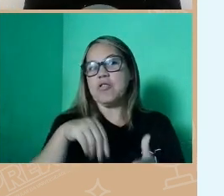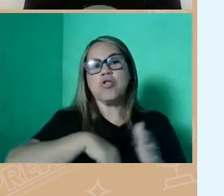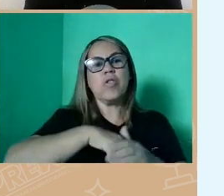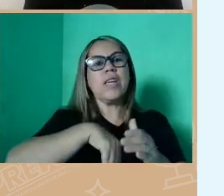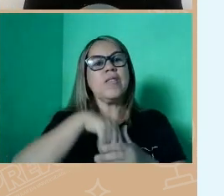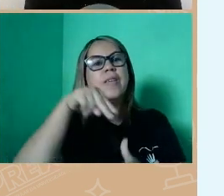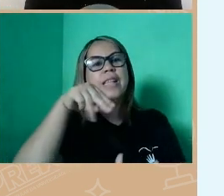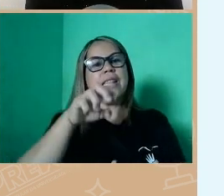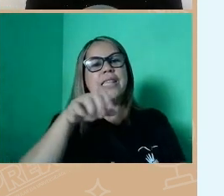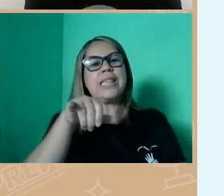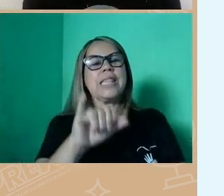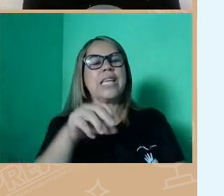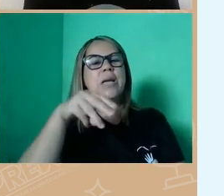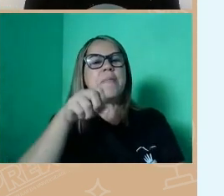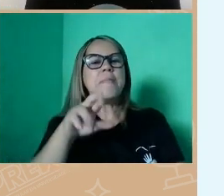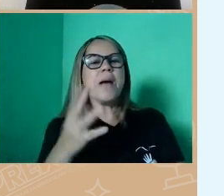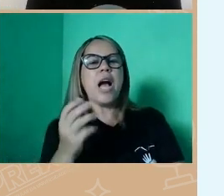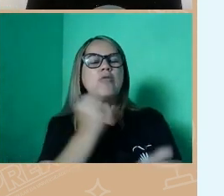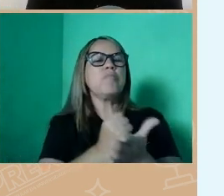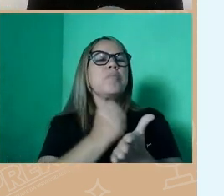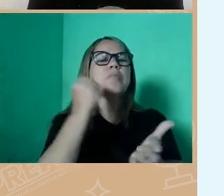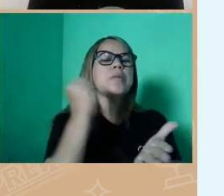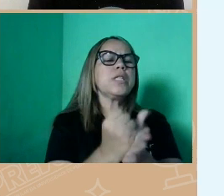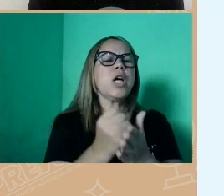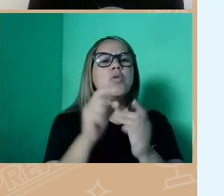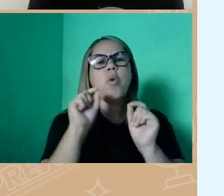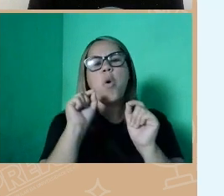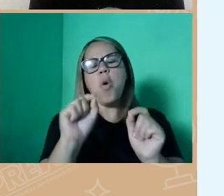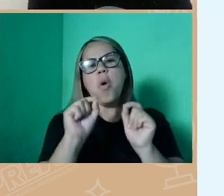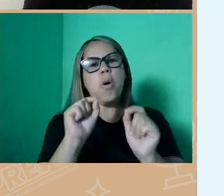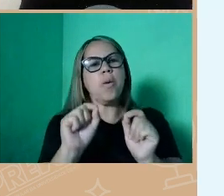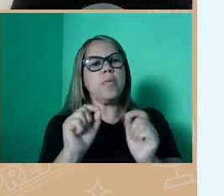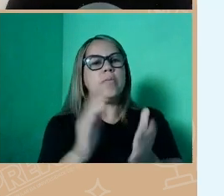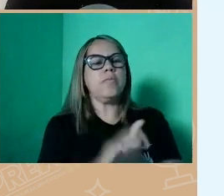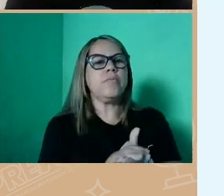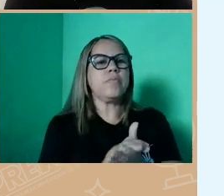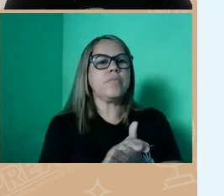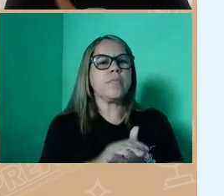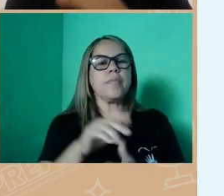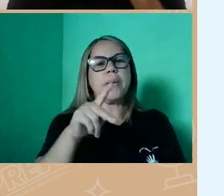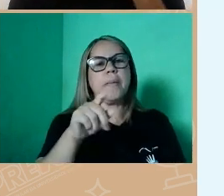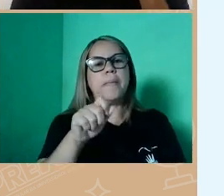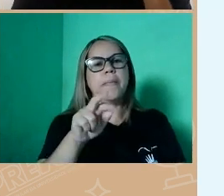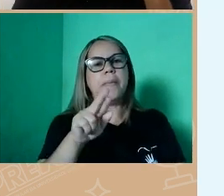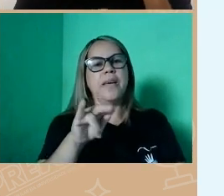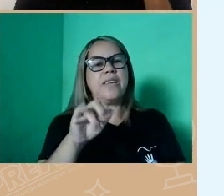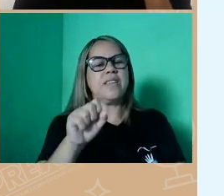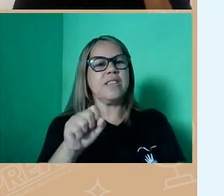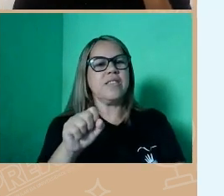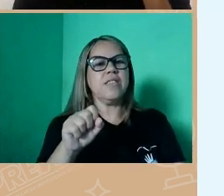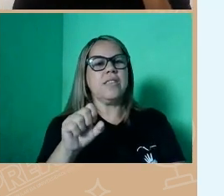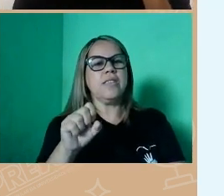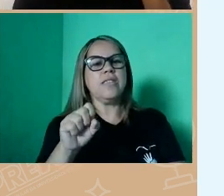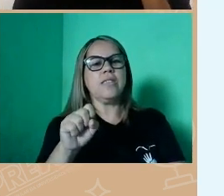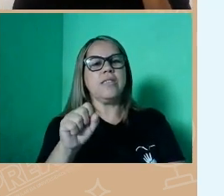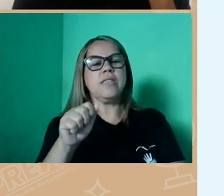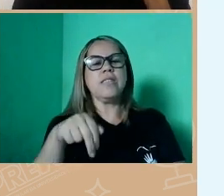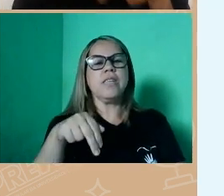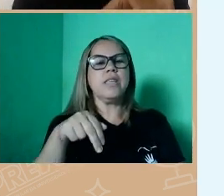contrato seria o contrato com o Paris Saint-Germain se não me engano então